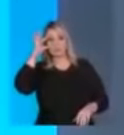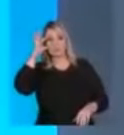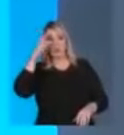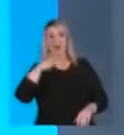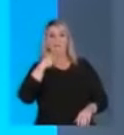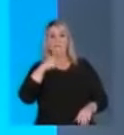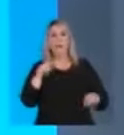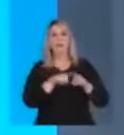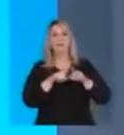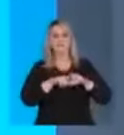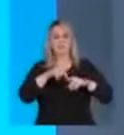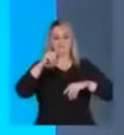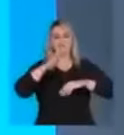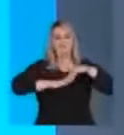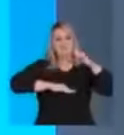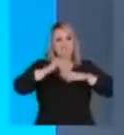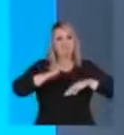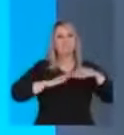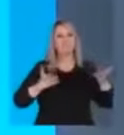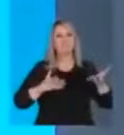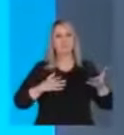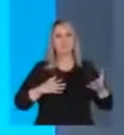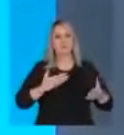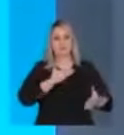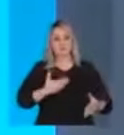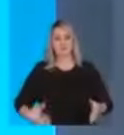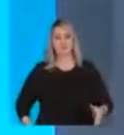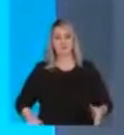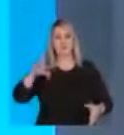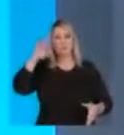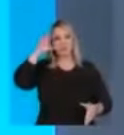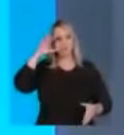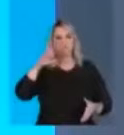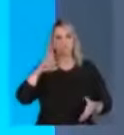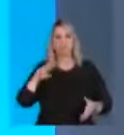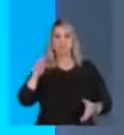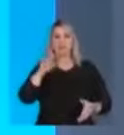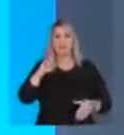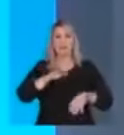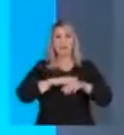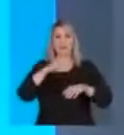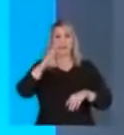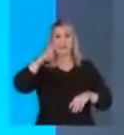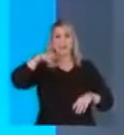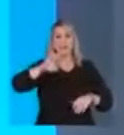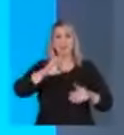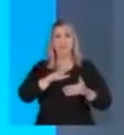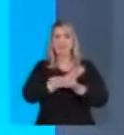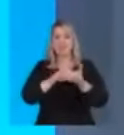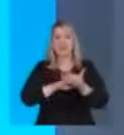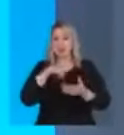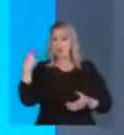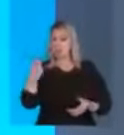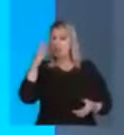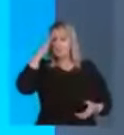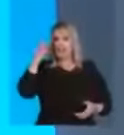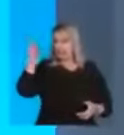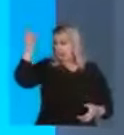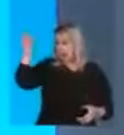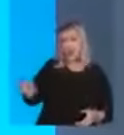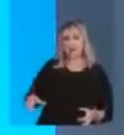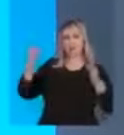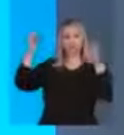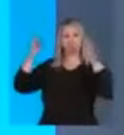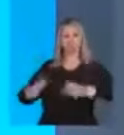que realiza presidenta Dilma foi condenada sem crime algum e todos nós sabemos disso da honestidade dela e da